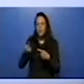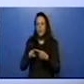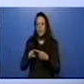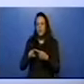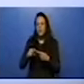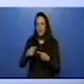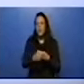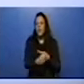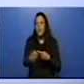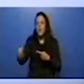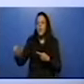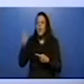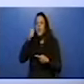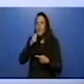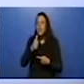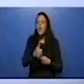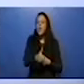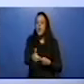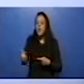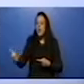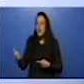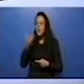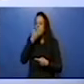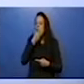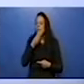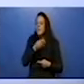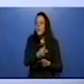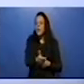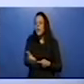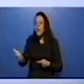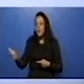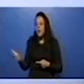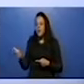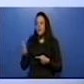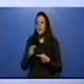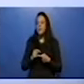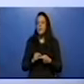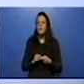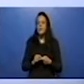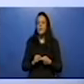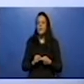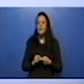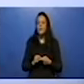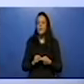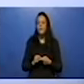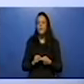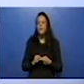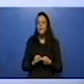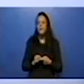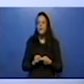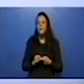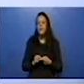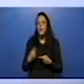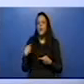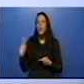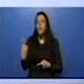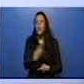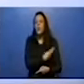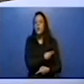she, it, we, you, they, ou seja, eu, você, vocês, ele, ela,